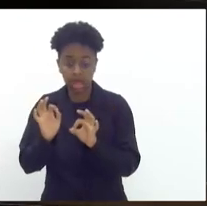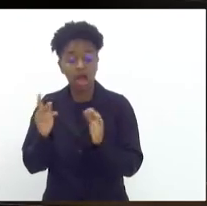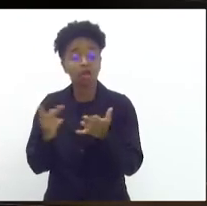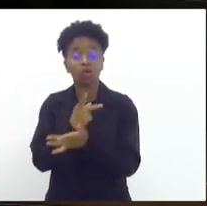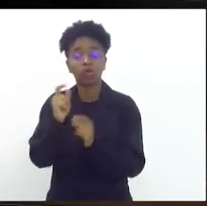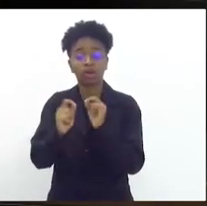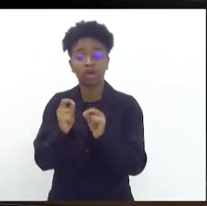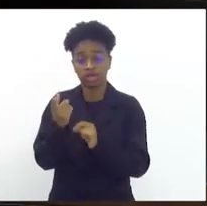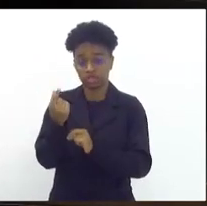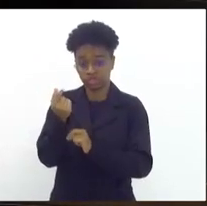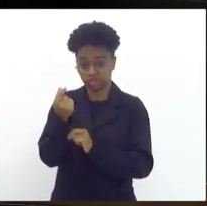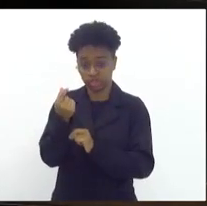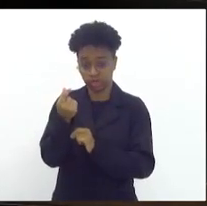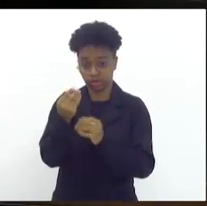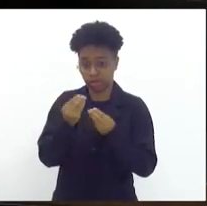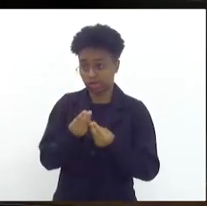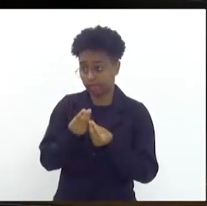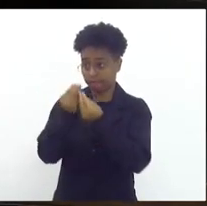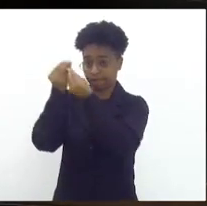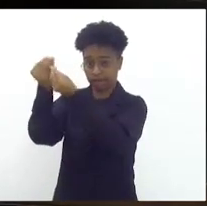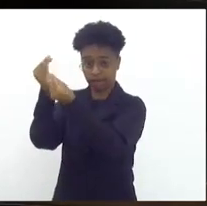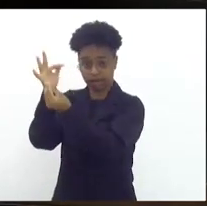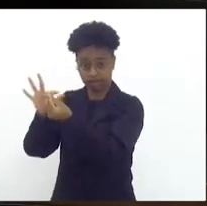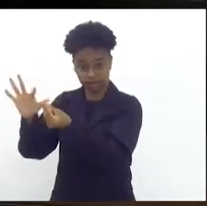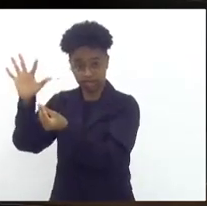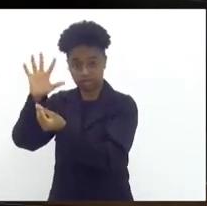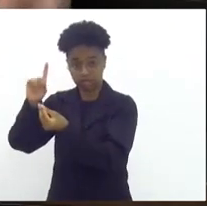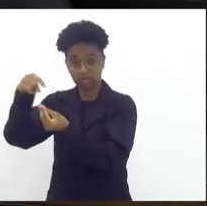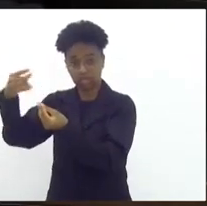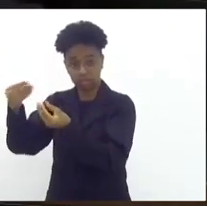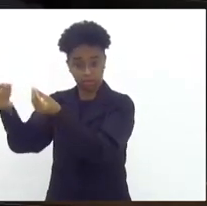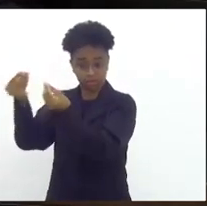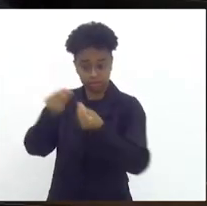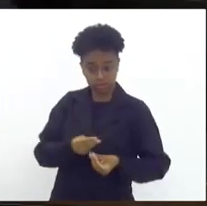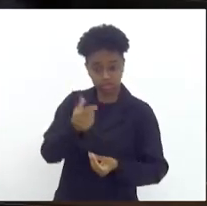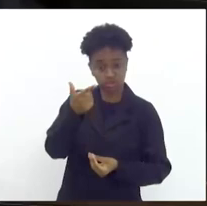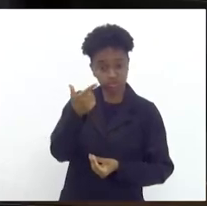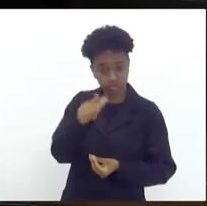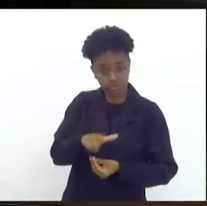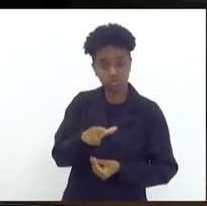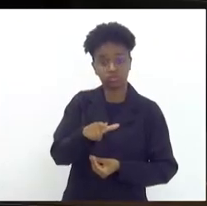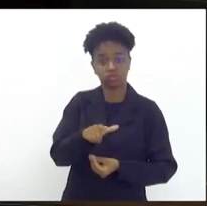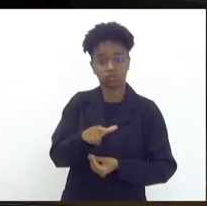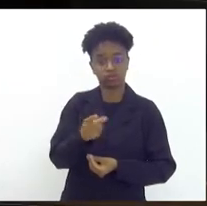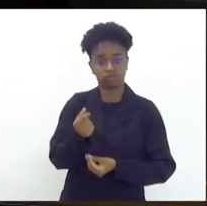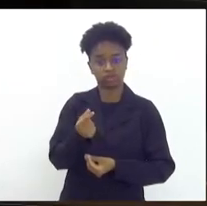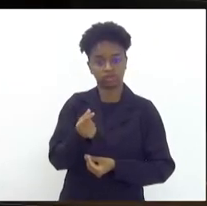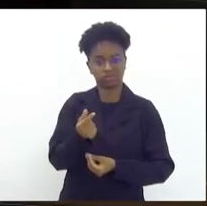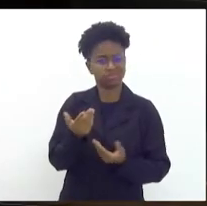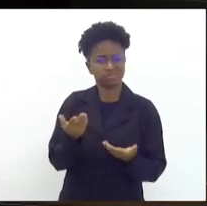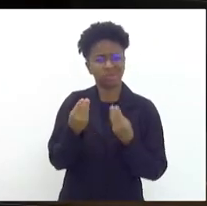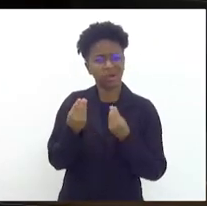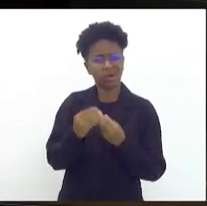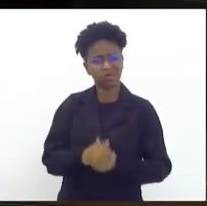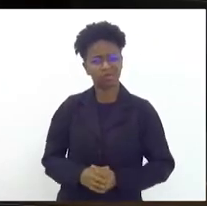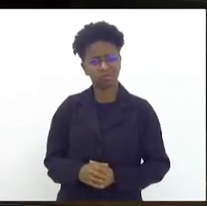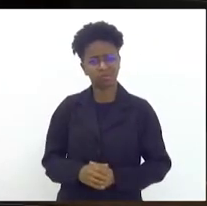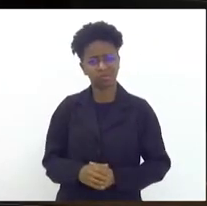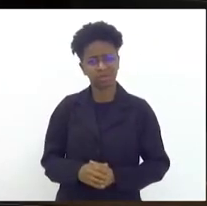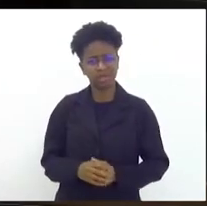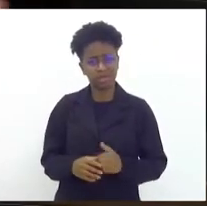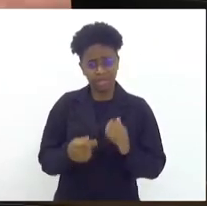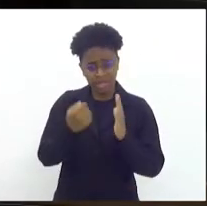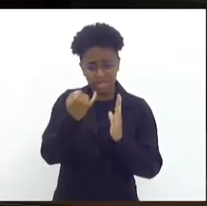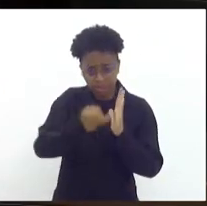subir para conta do Conselho federativo e depois ela volta para contar a única do estado onde é que já se viu o imposto